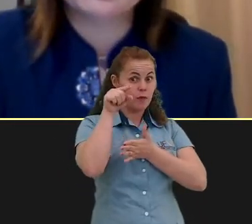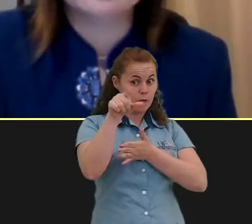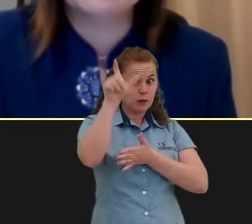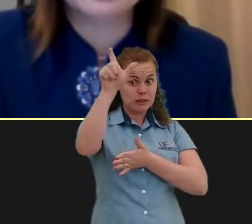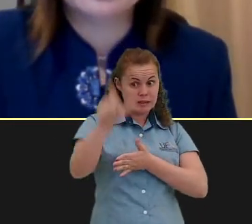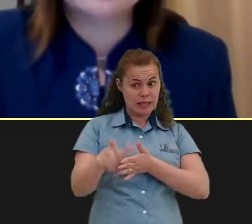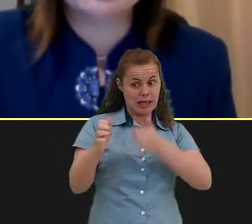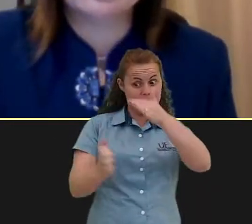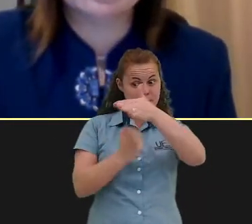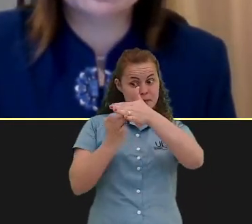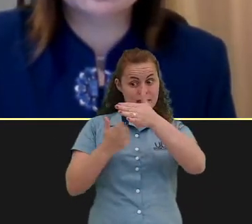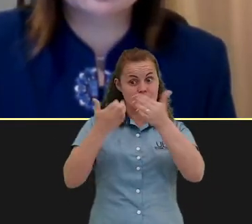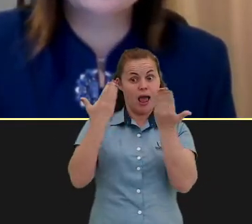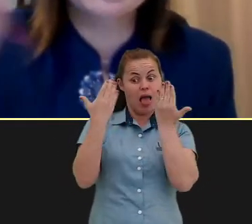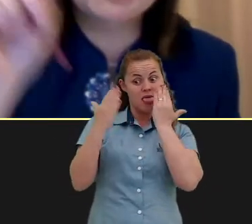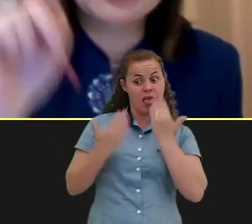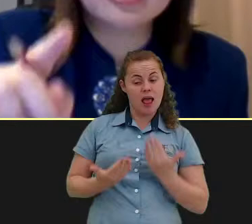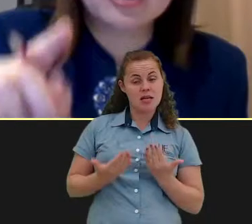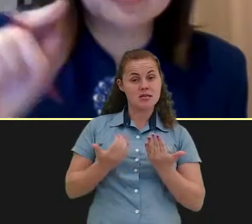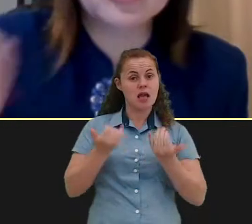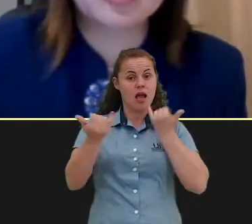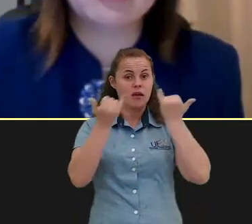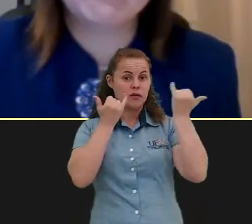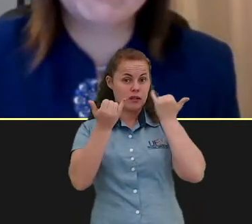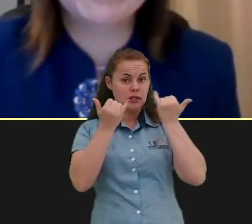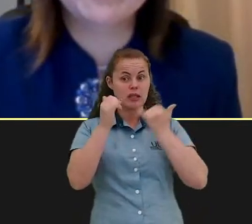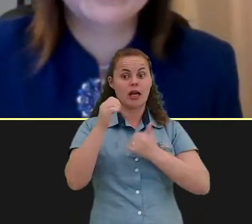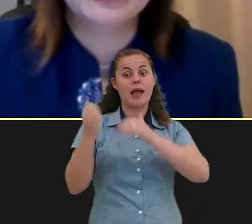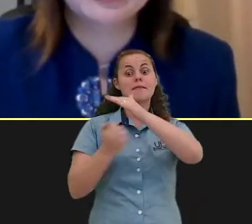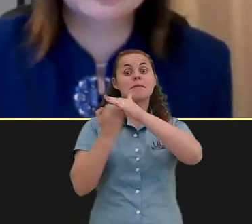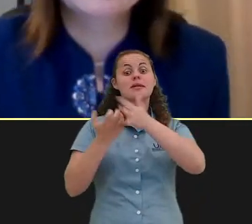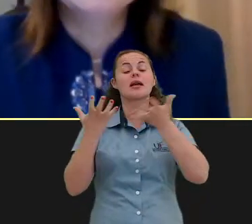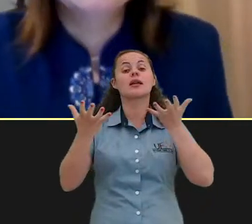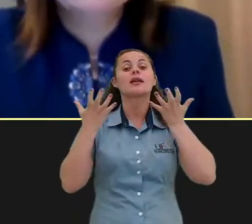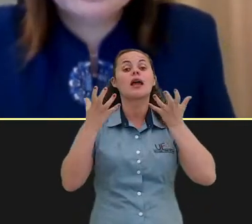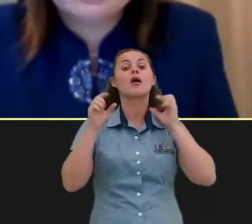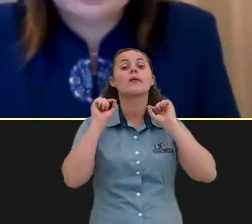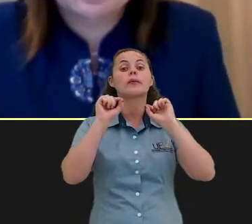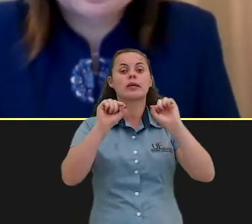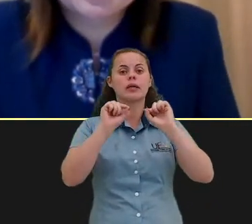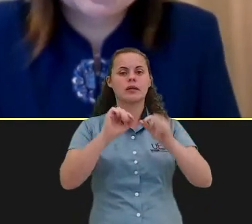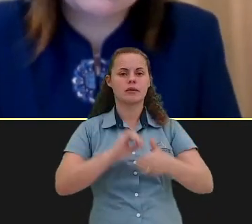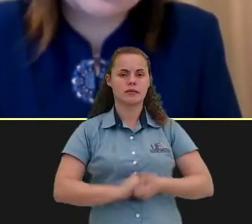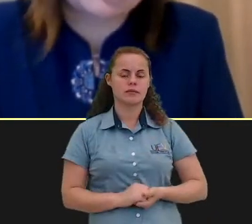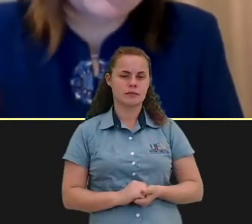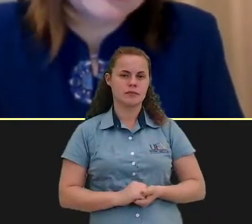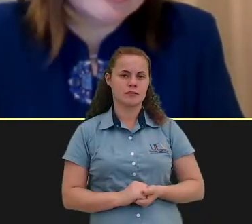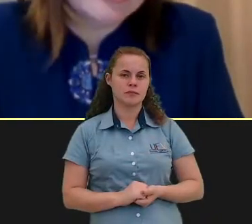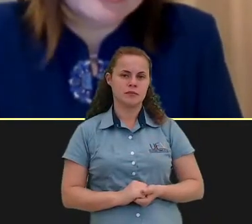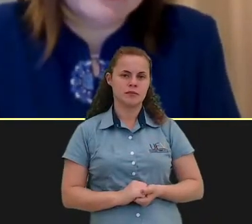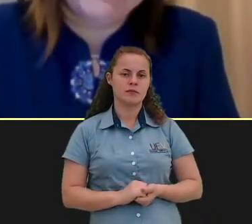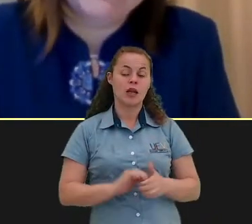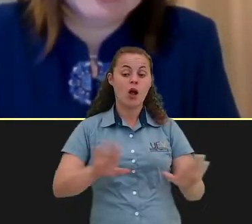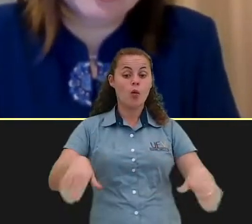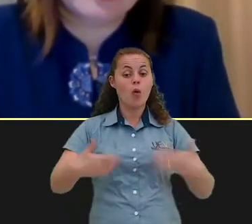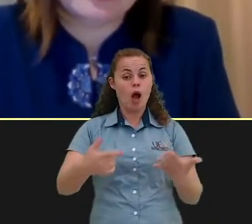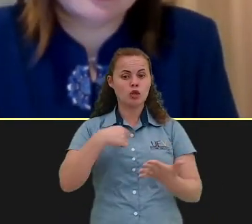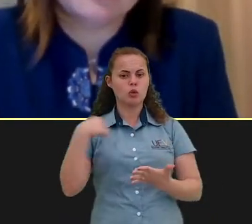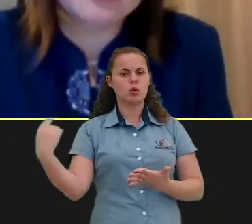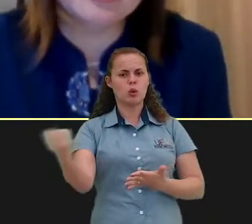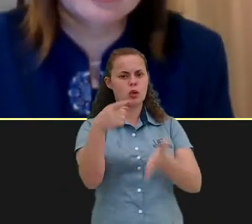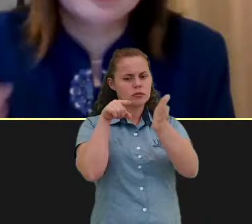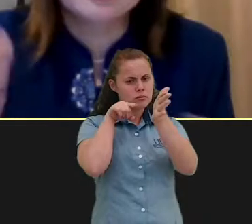uma empresa para analisar os dados. O que a empresa quer de você? Tá? Então, é claro, quando a gente está fazendo pesquisa, a gente